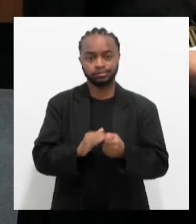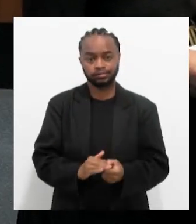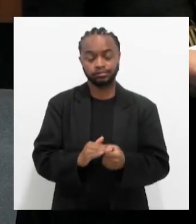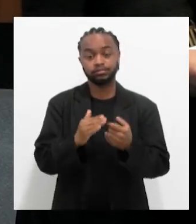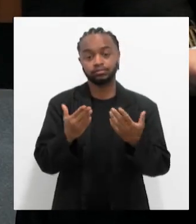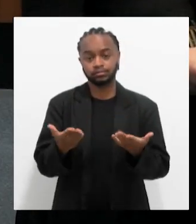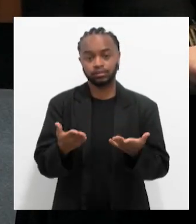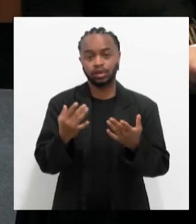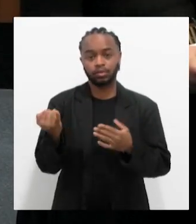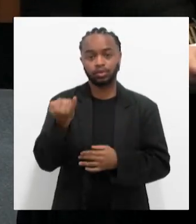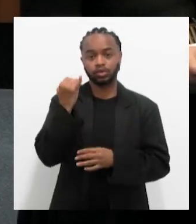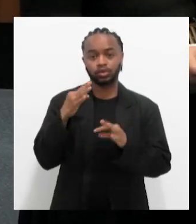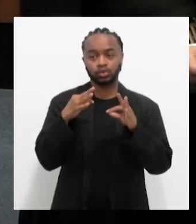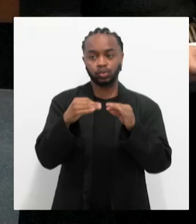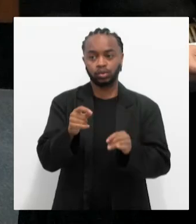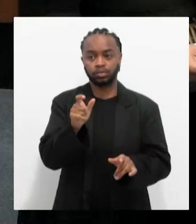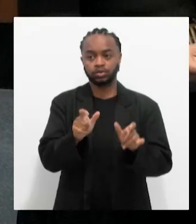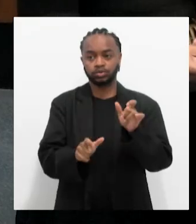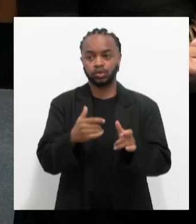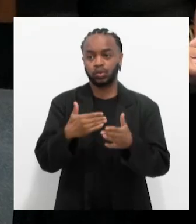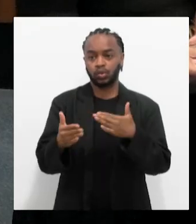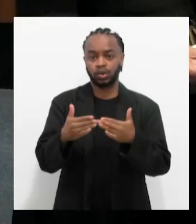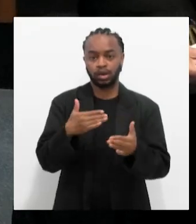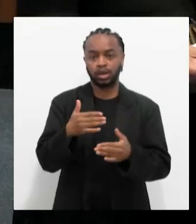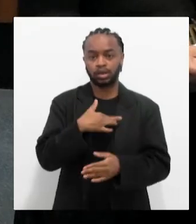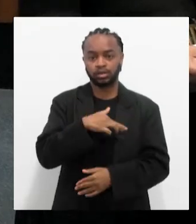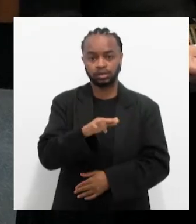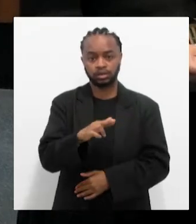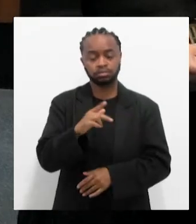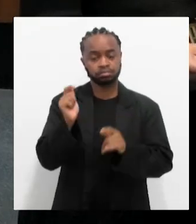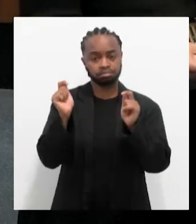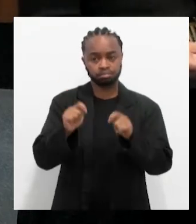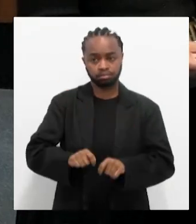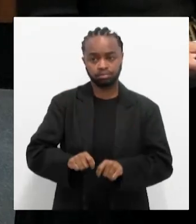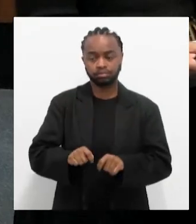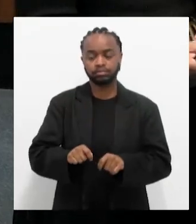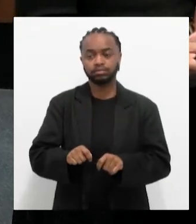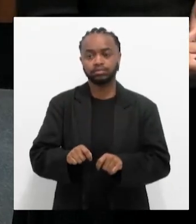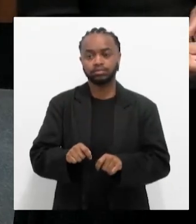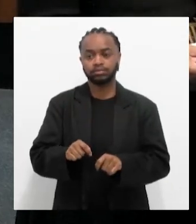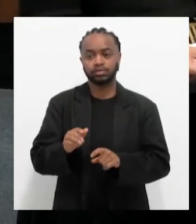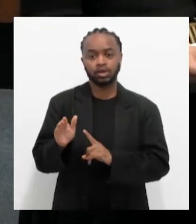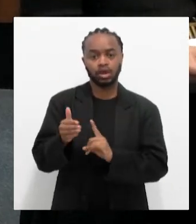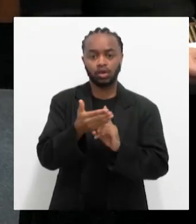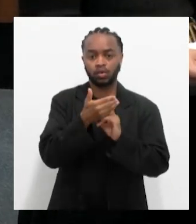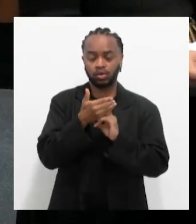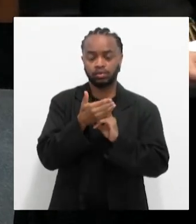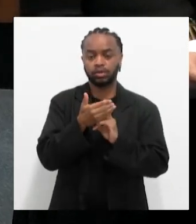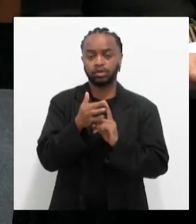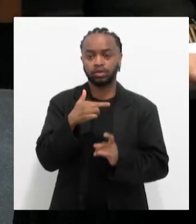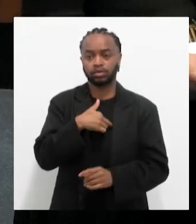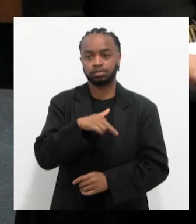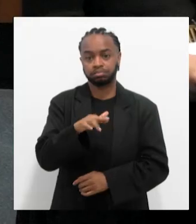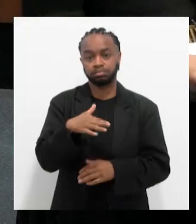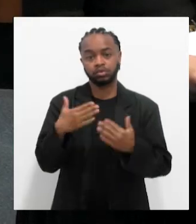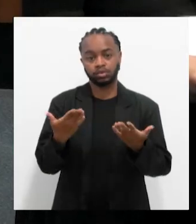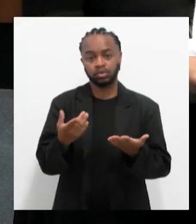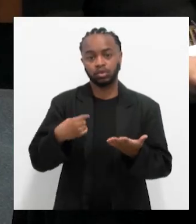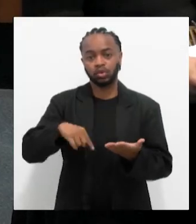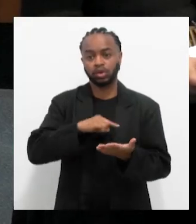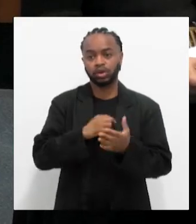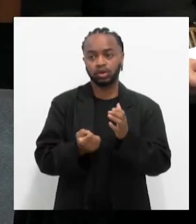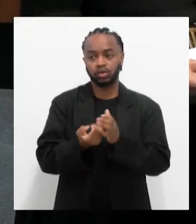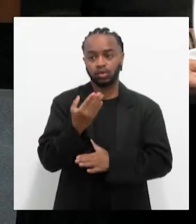importante que todo mundo, de todas as crenças, tenha a possibilidade de ter esse acolhimento religioso. Então, a gente fez algumas emendas